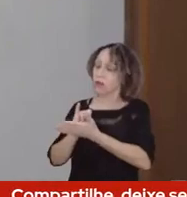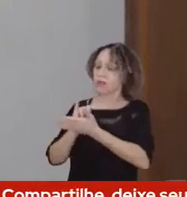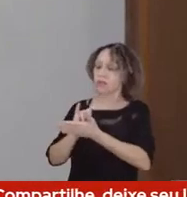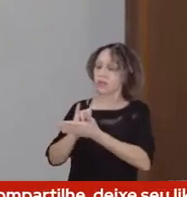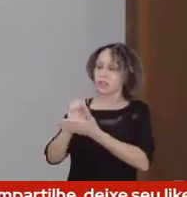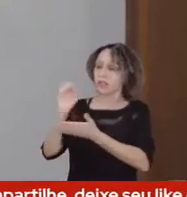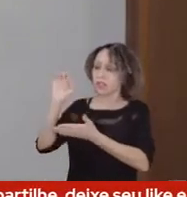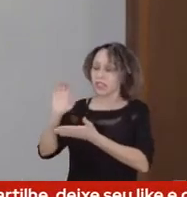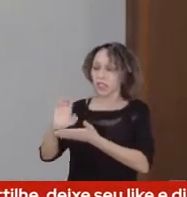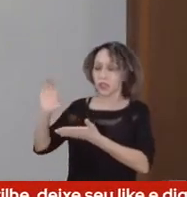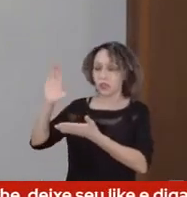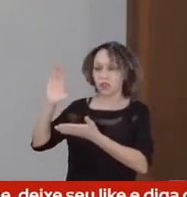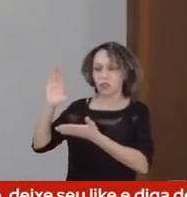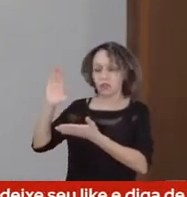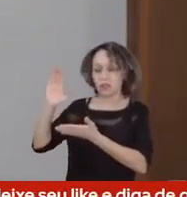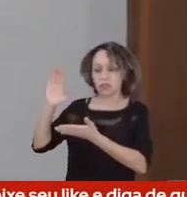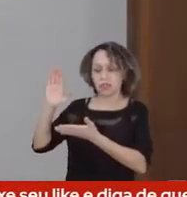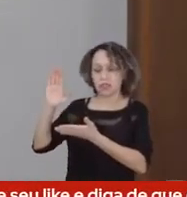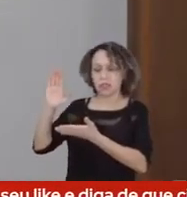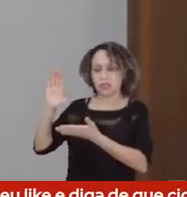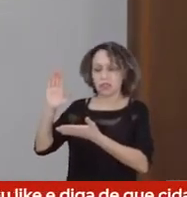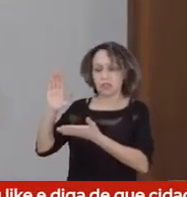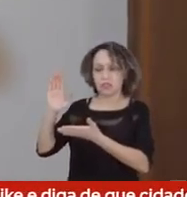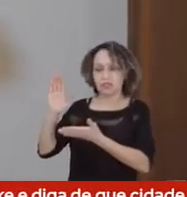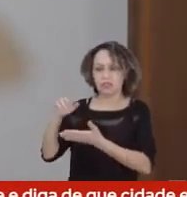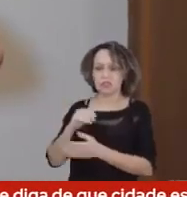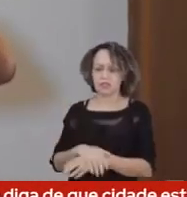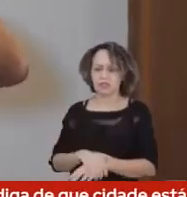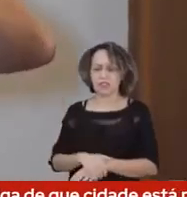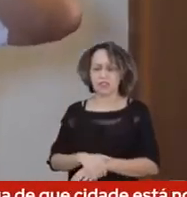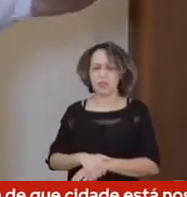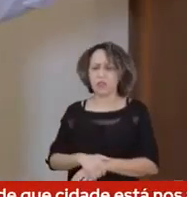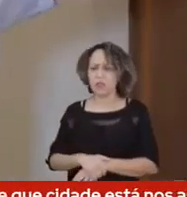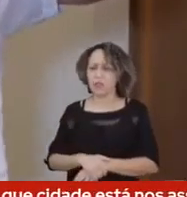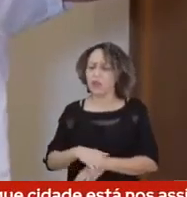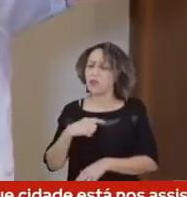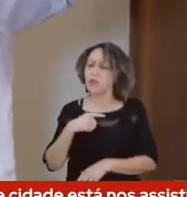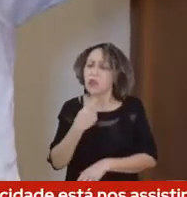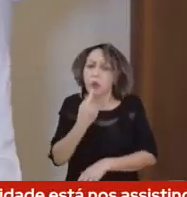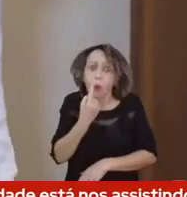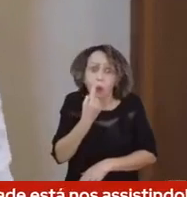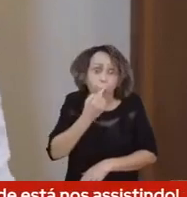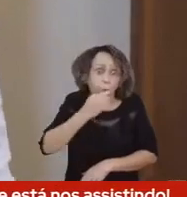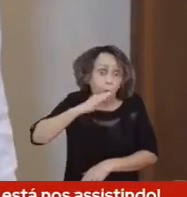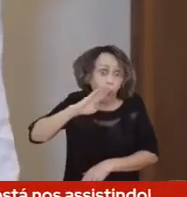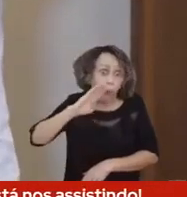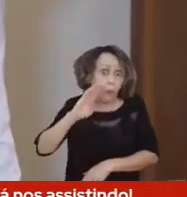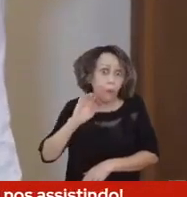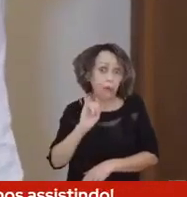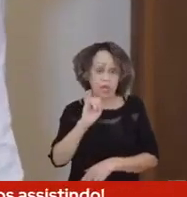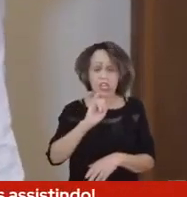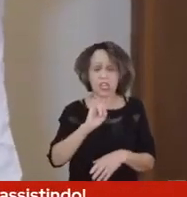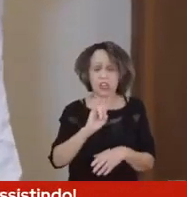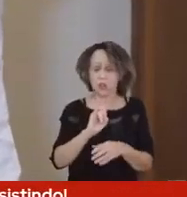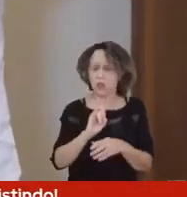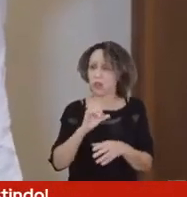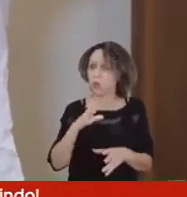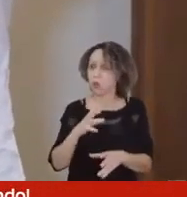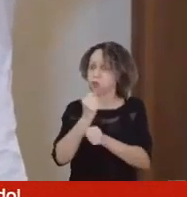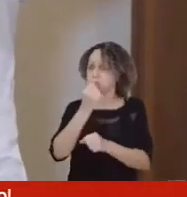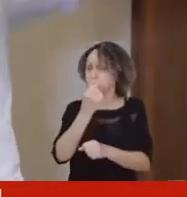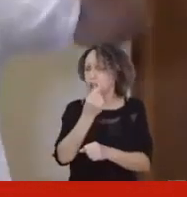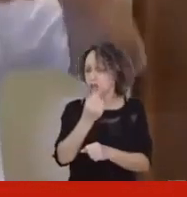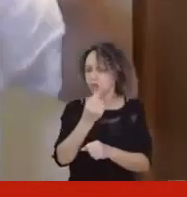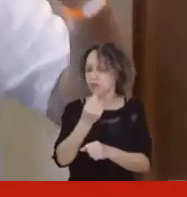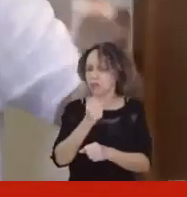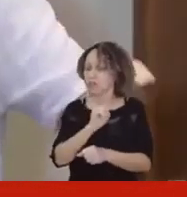da Europa. Isso foi R$1 bilhão de sobrelucro, para além do que ele ganharia se ele tivesse adotado o PPI com o preço do gás produzido